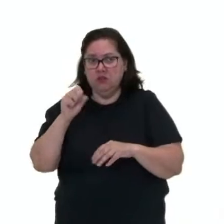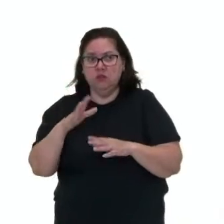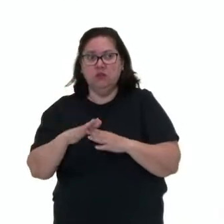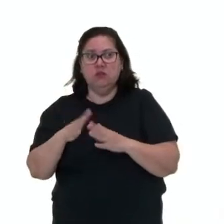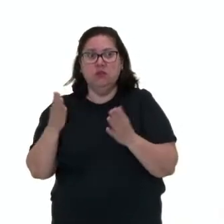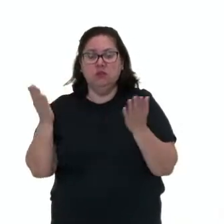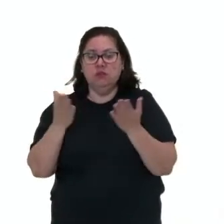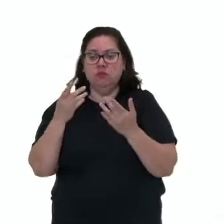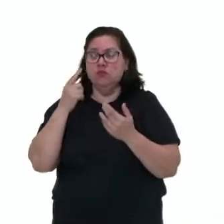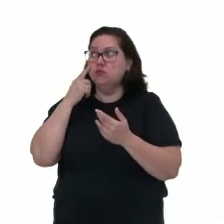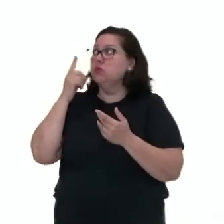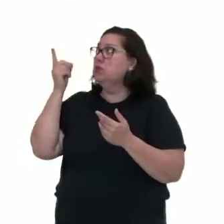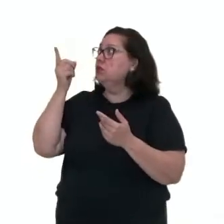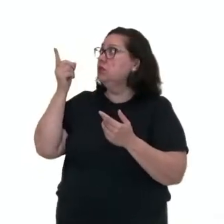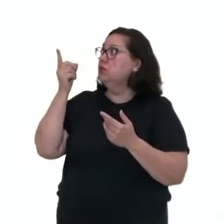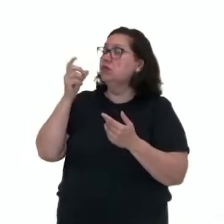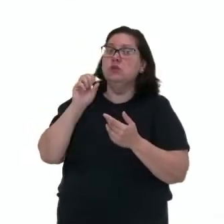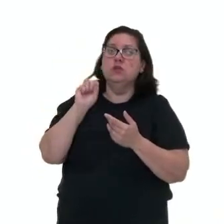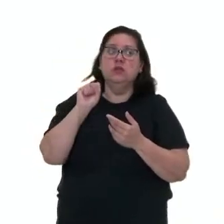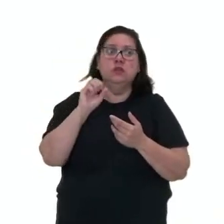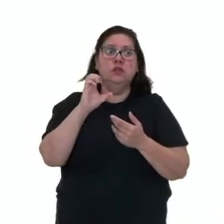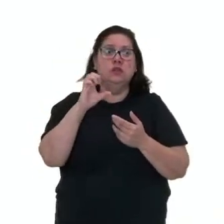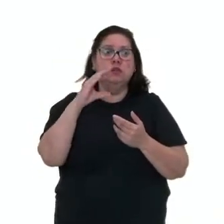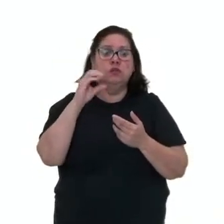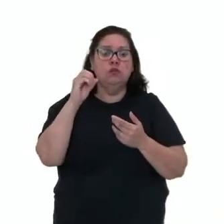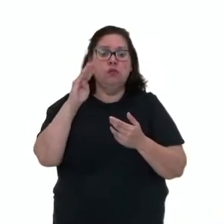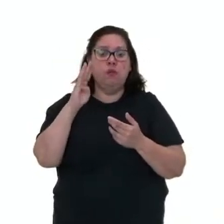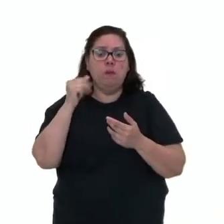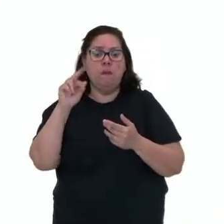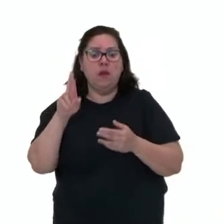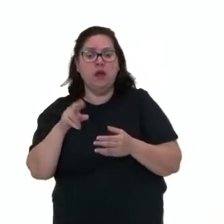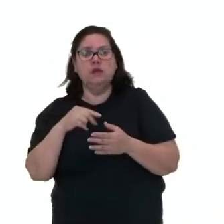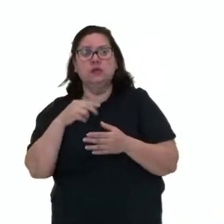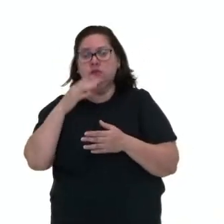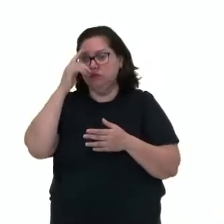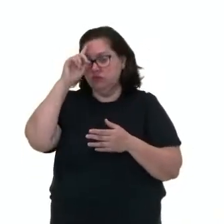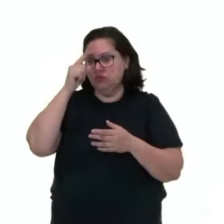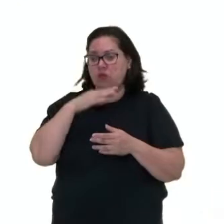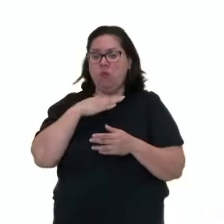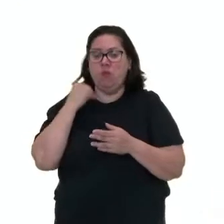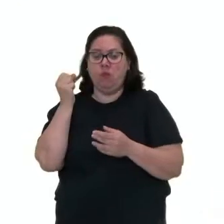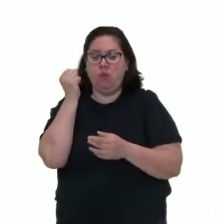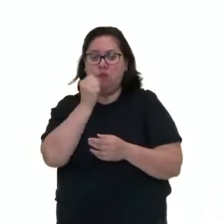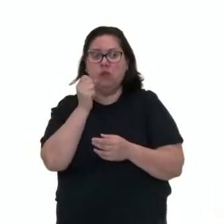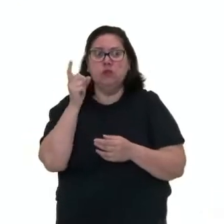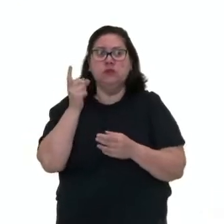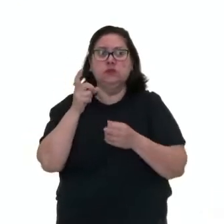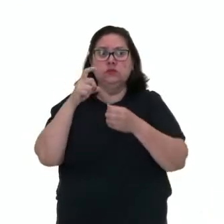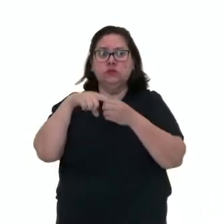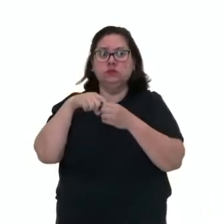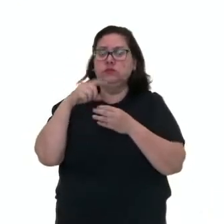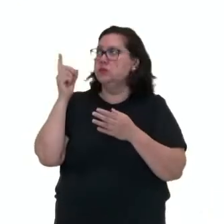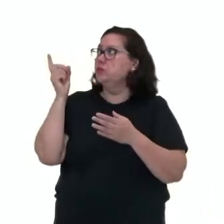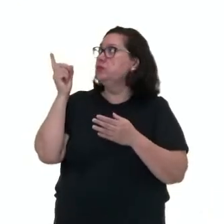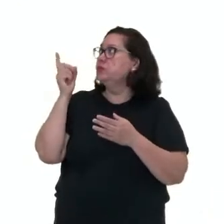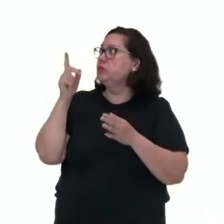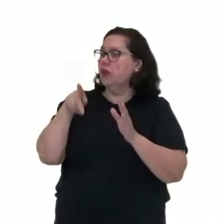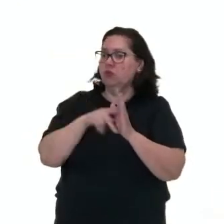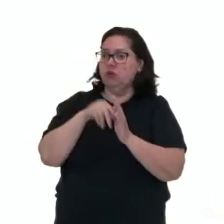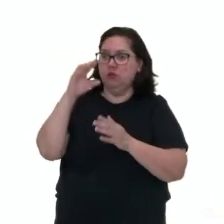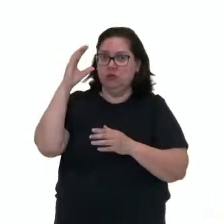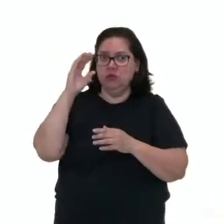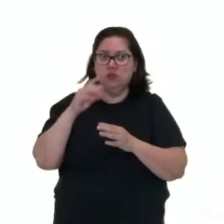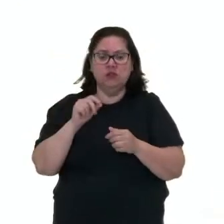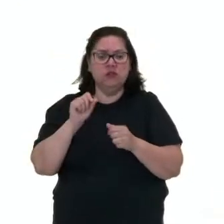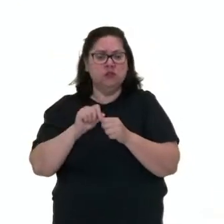mais atual, Pablo Escobar Botero, 1999, o dia que Pablo Escobar foi morto dentro lá da própria Colômbia.